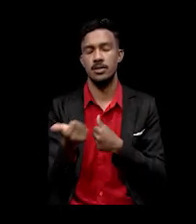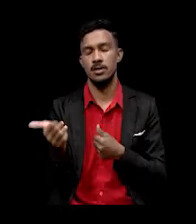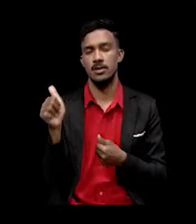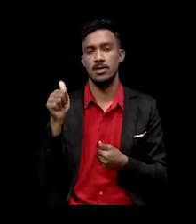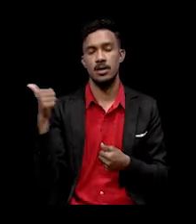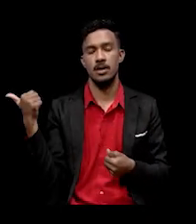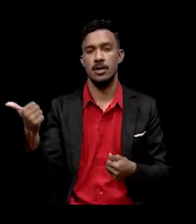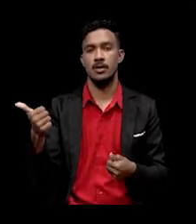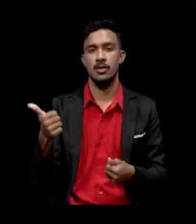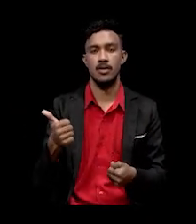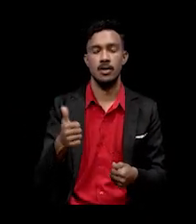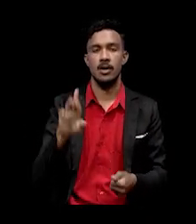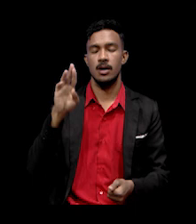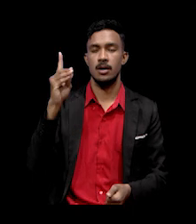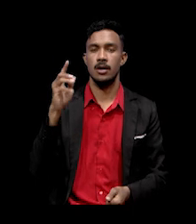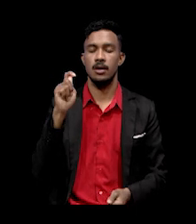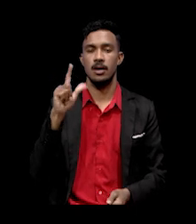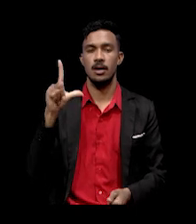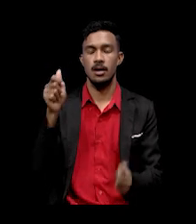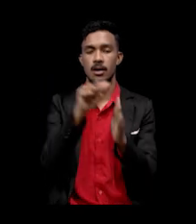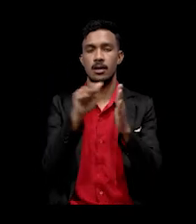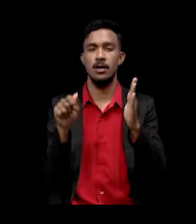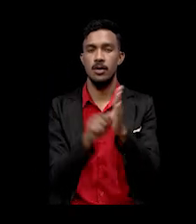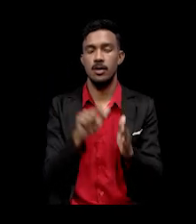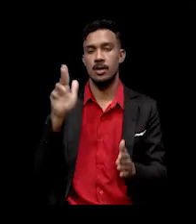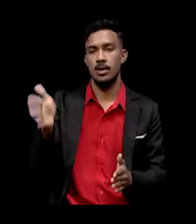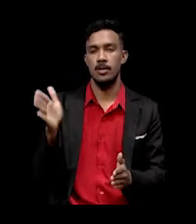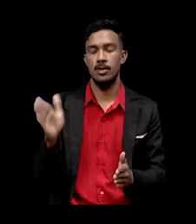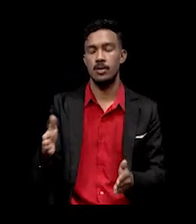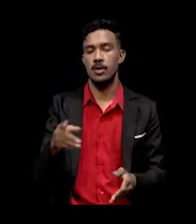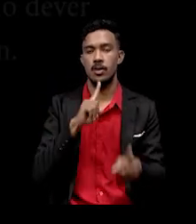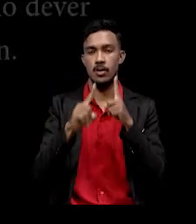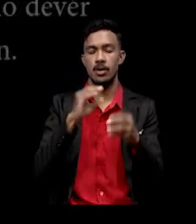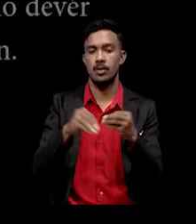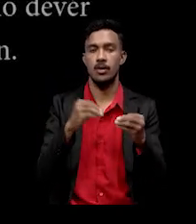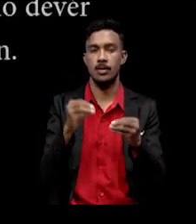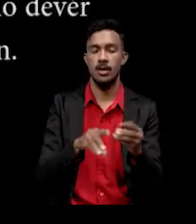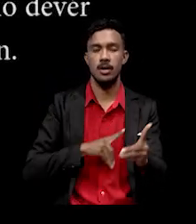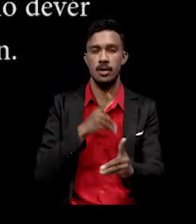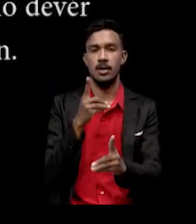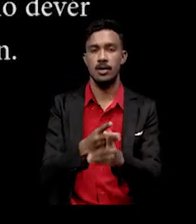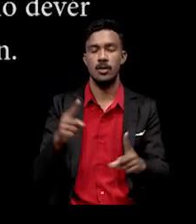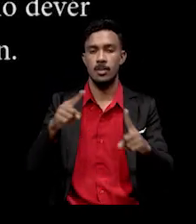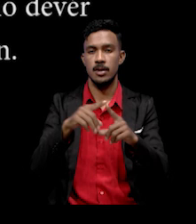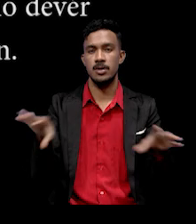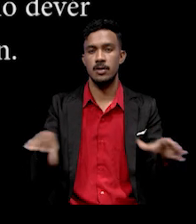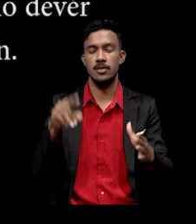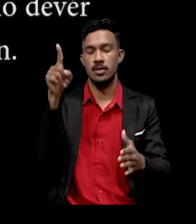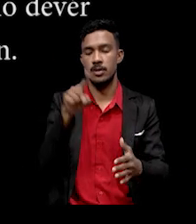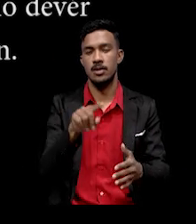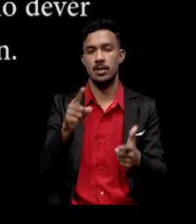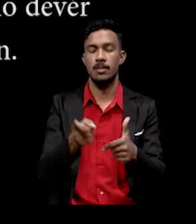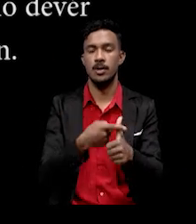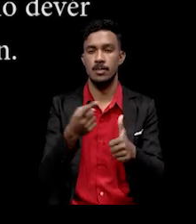República Democrática Timor-Leste, artigo 5º, nebe colia com a direito ba serviço, a linha da hulu kateten, cidadão